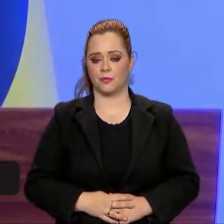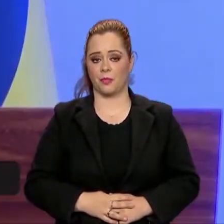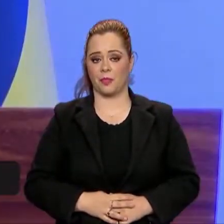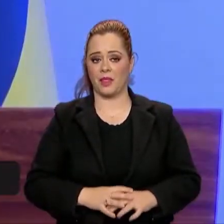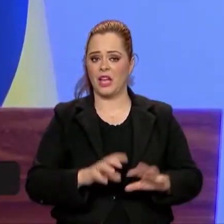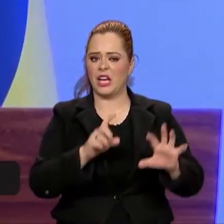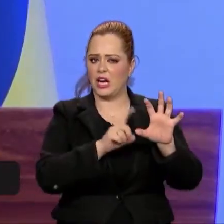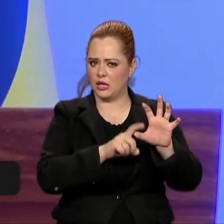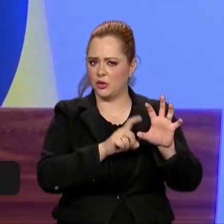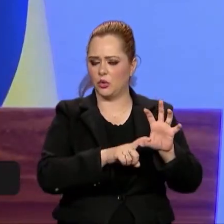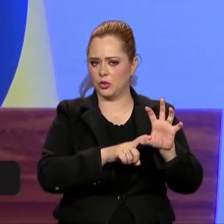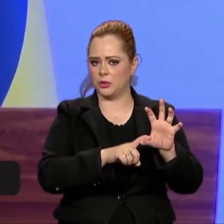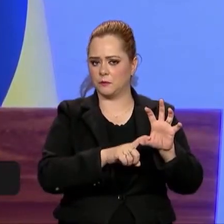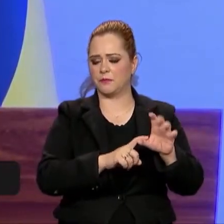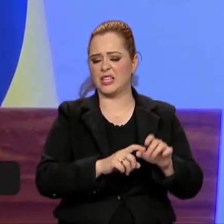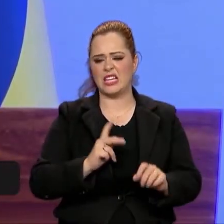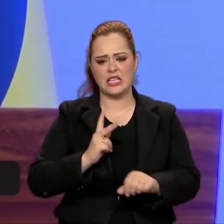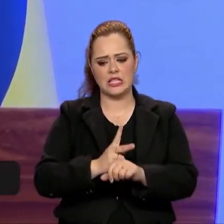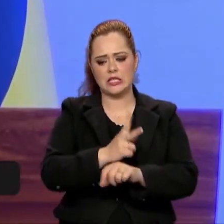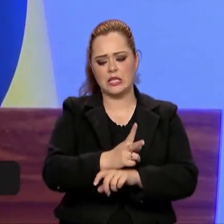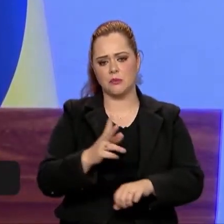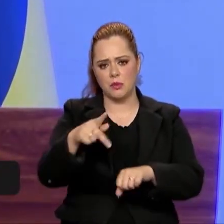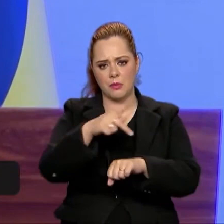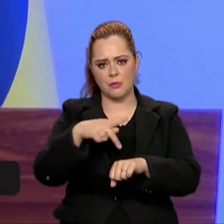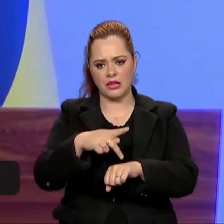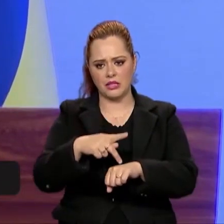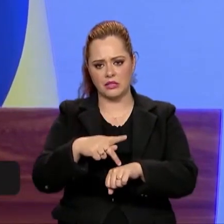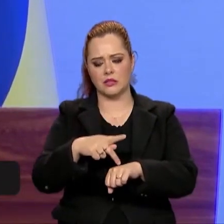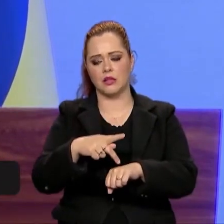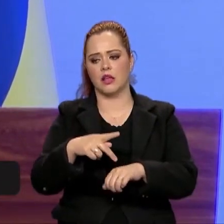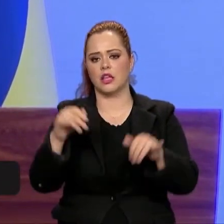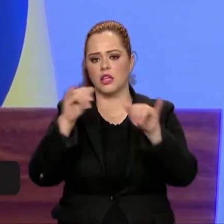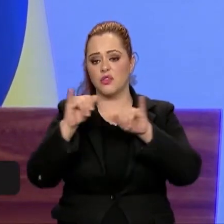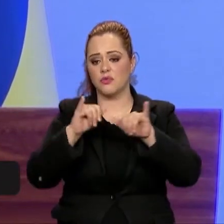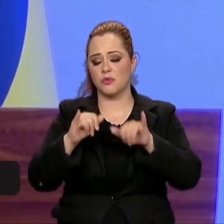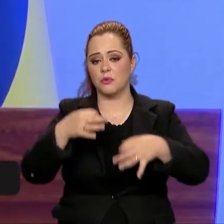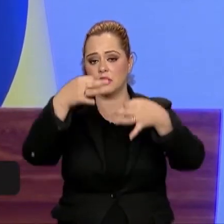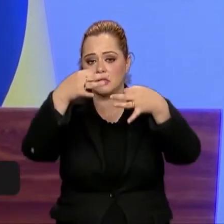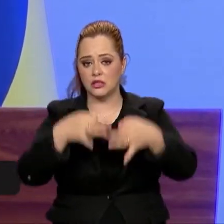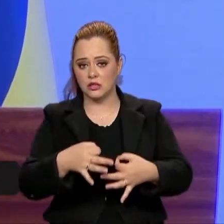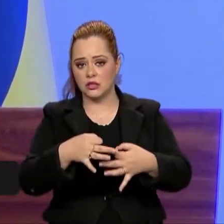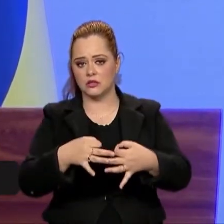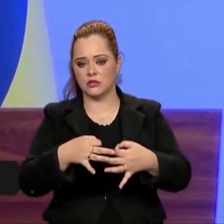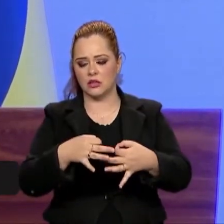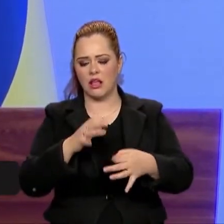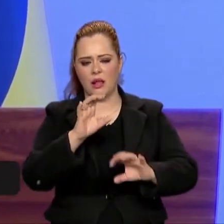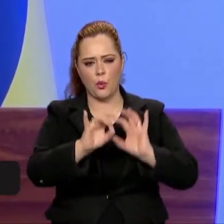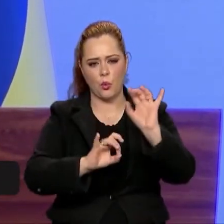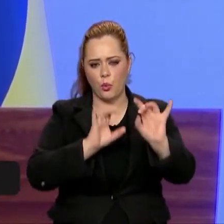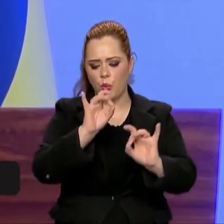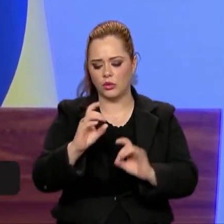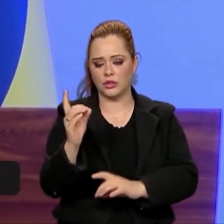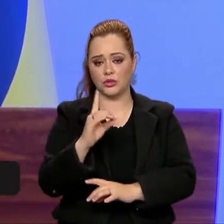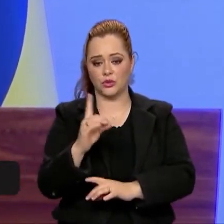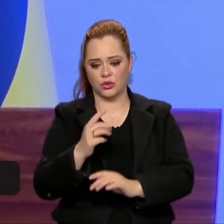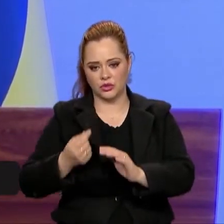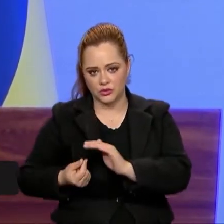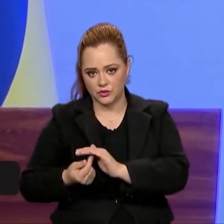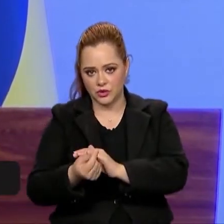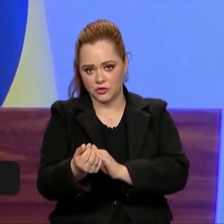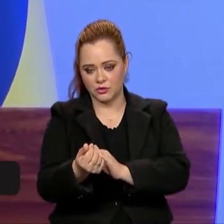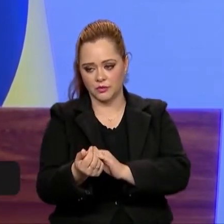Angola sempre foi um país que nos deu certeza que cada dólar investido aqui